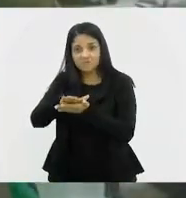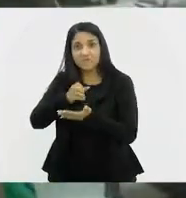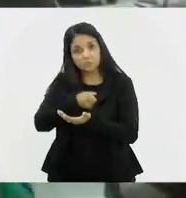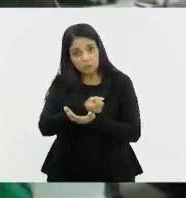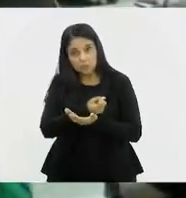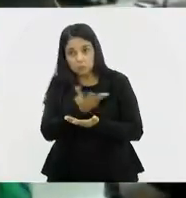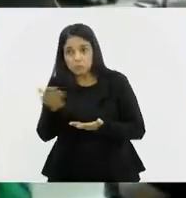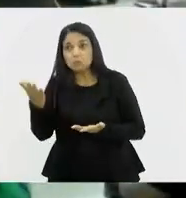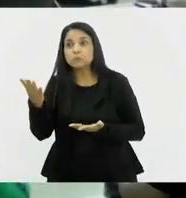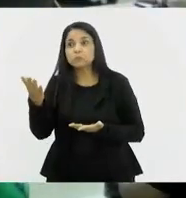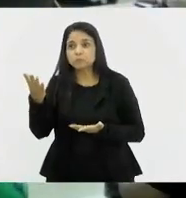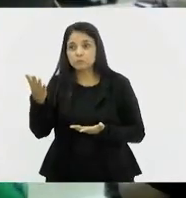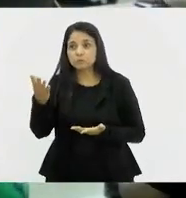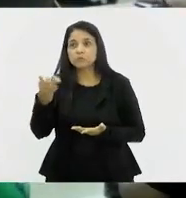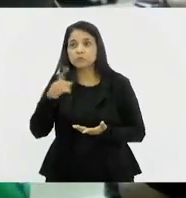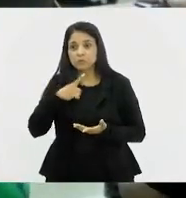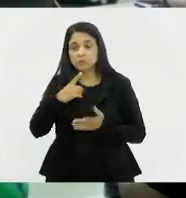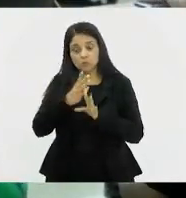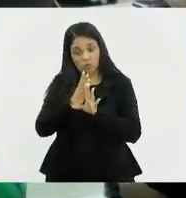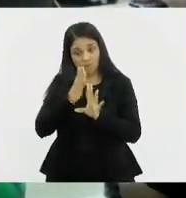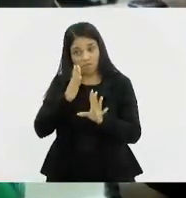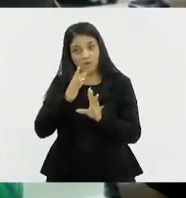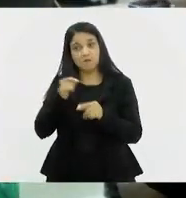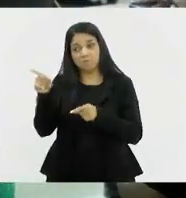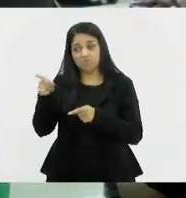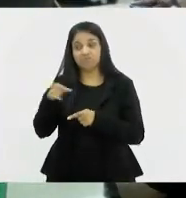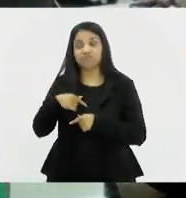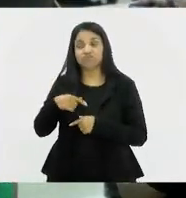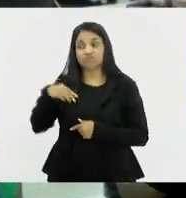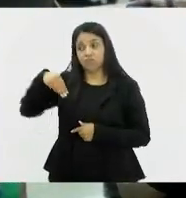estou na fila, porque o Munir está me devendo vários, mas...